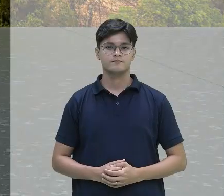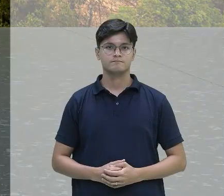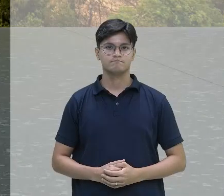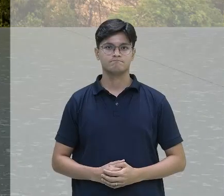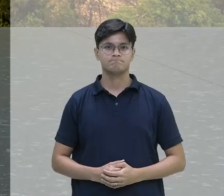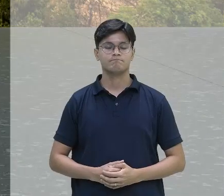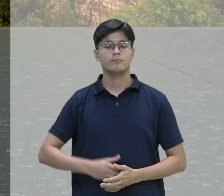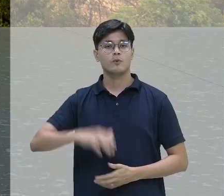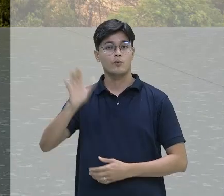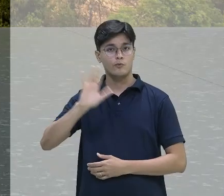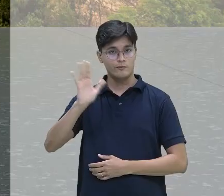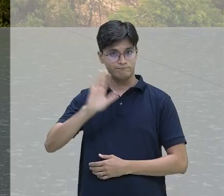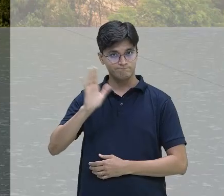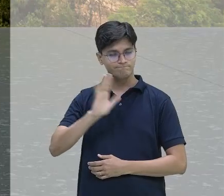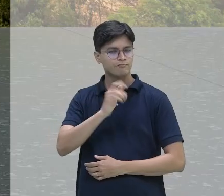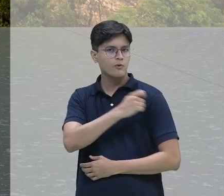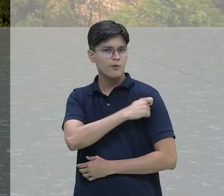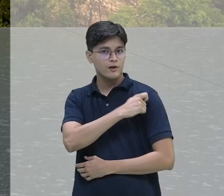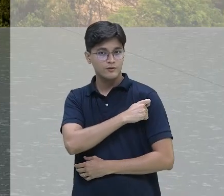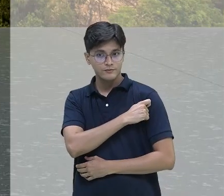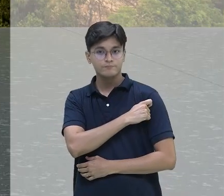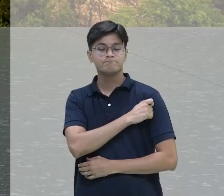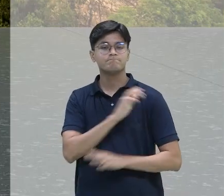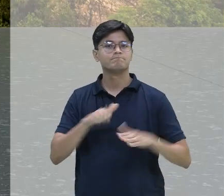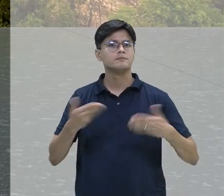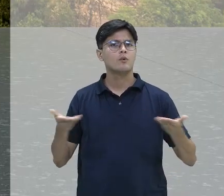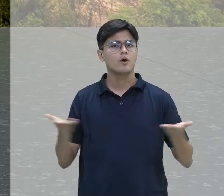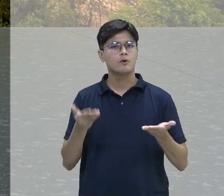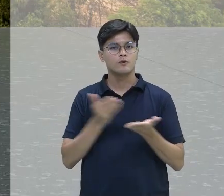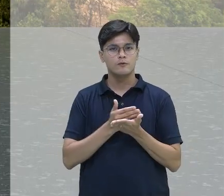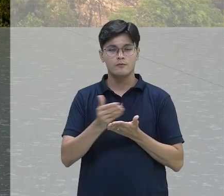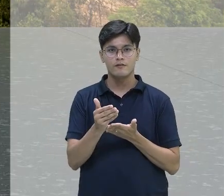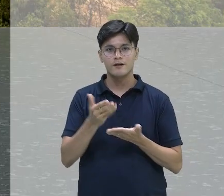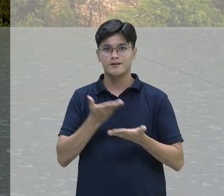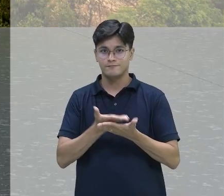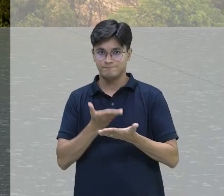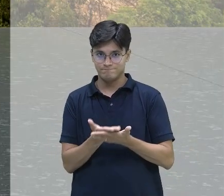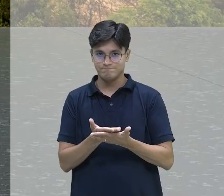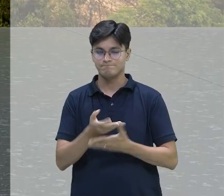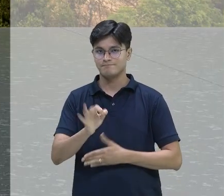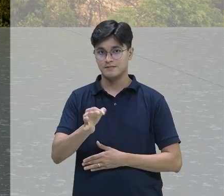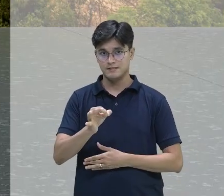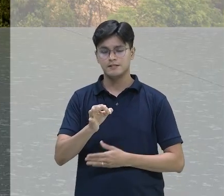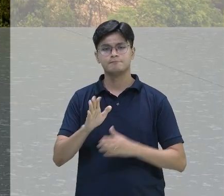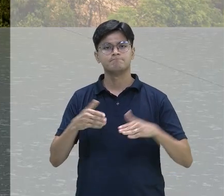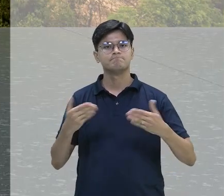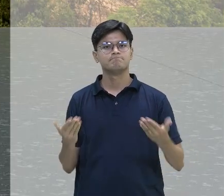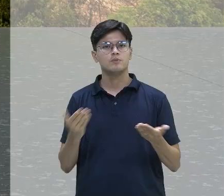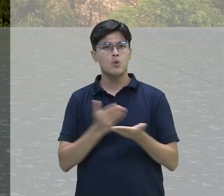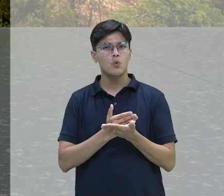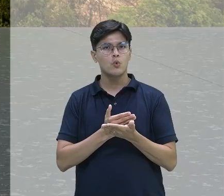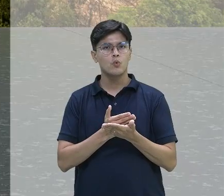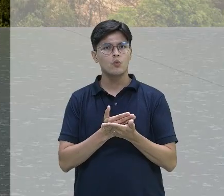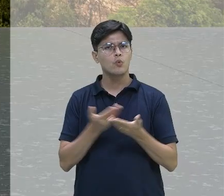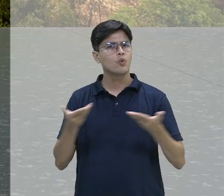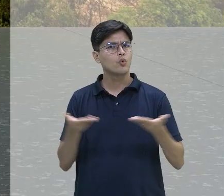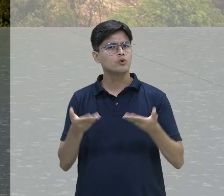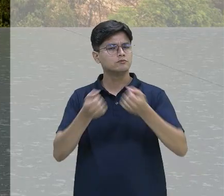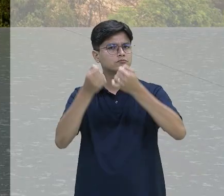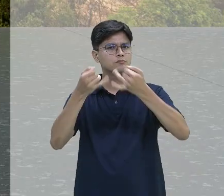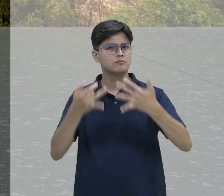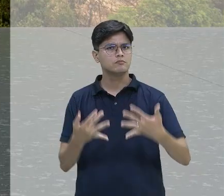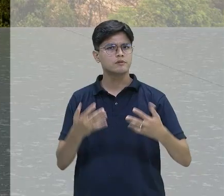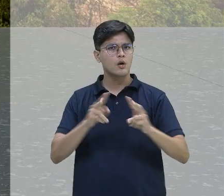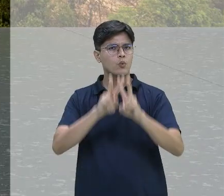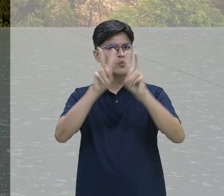Olá, meus queridos alunos e alunas. Vamos aqui dar início na nossa aula, certo? Vamos conversar aqui sobre um tema